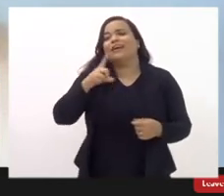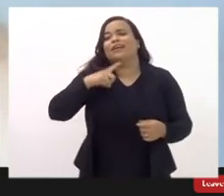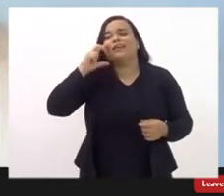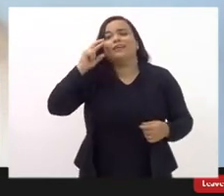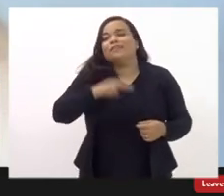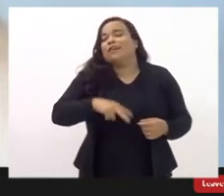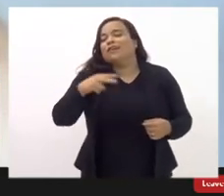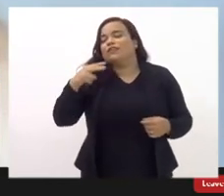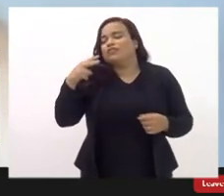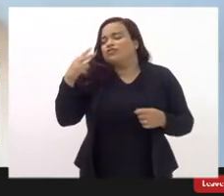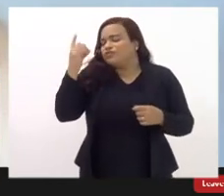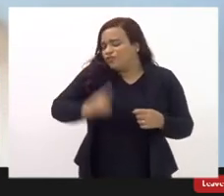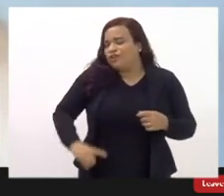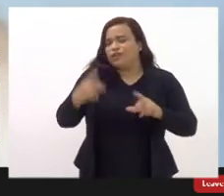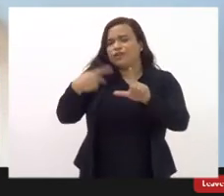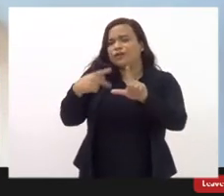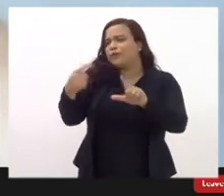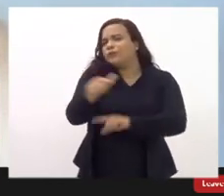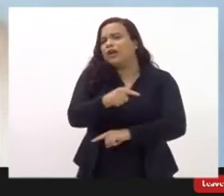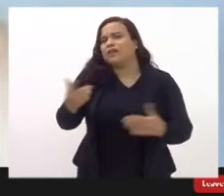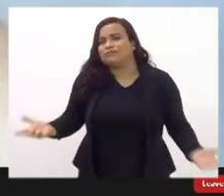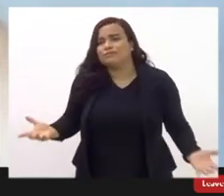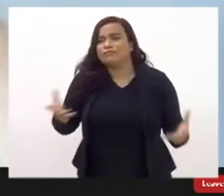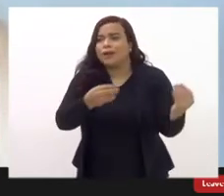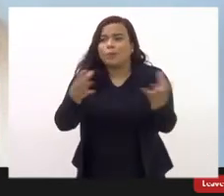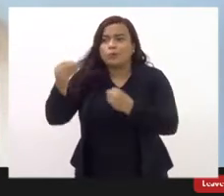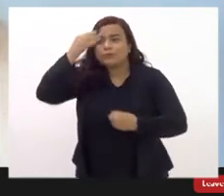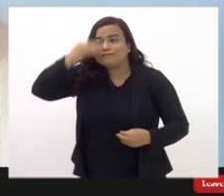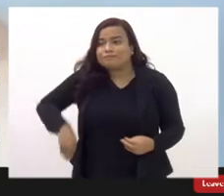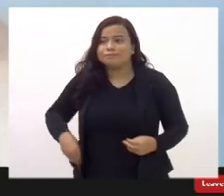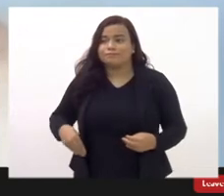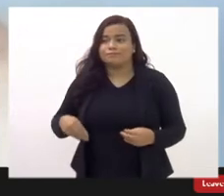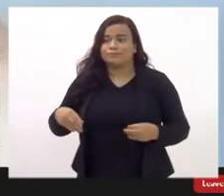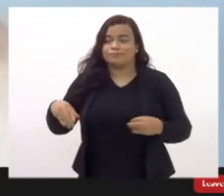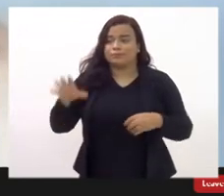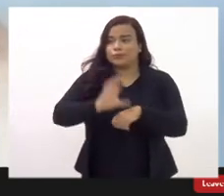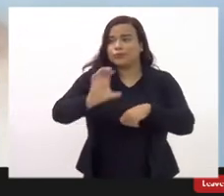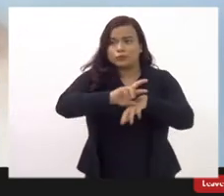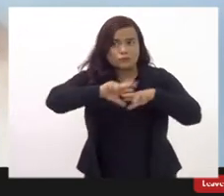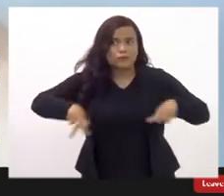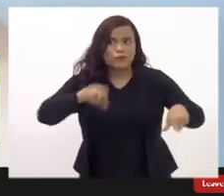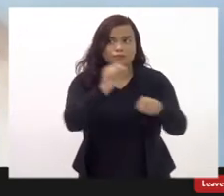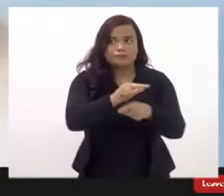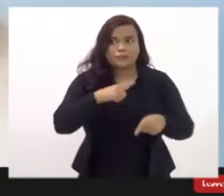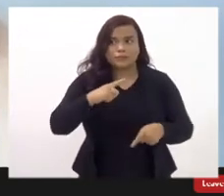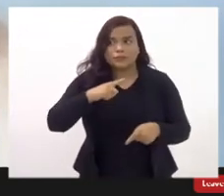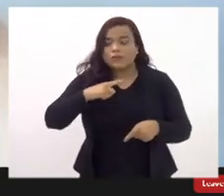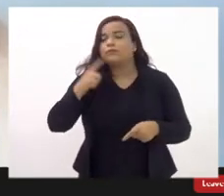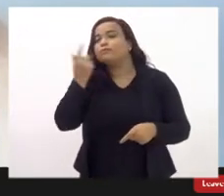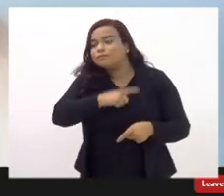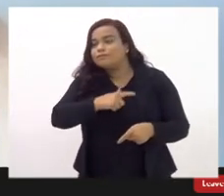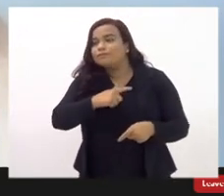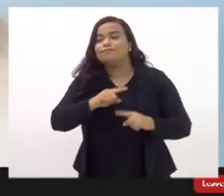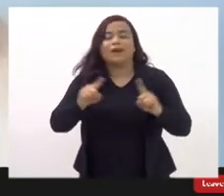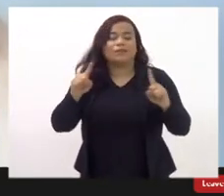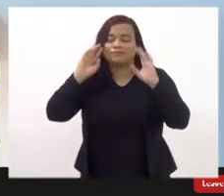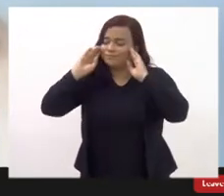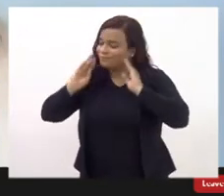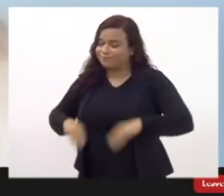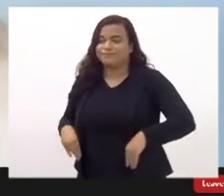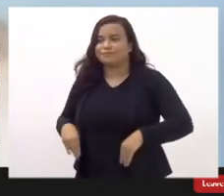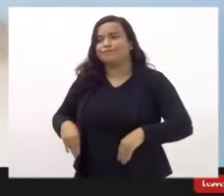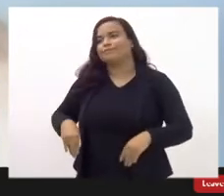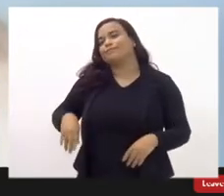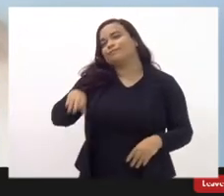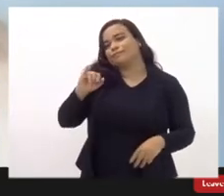livre. Então, assim, muitos desistiram dos cursos em que estavam matriculados, né? Como já destacado também, o IFRJ ele